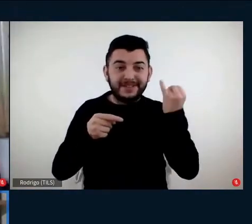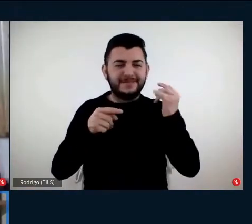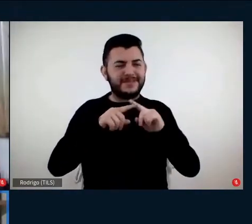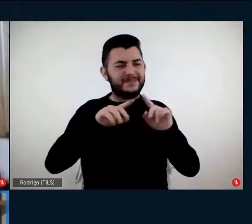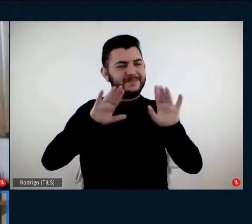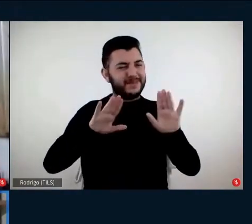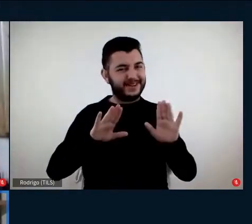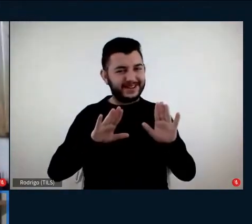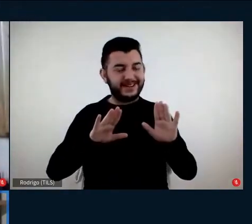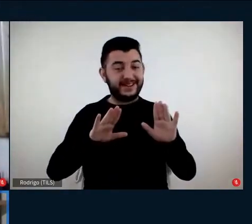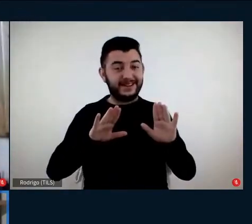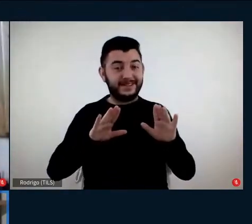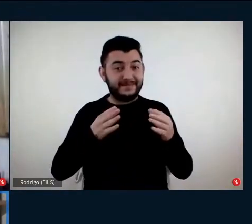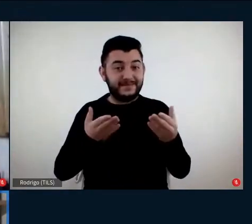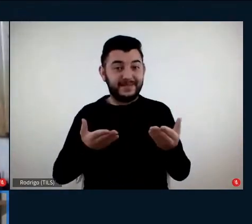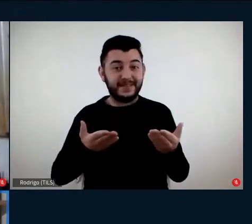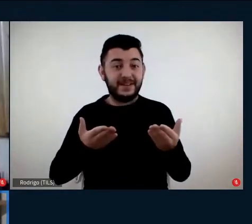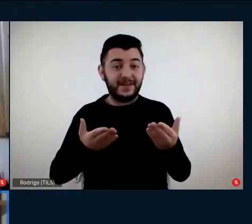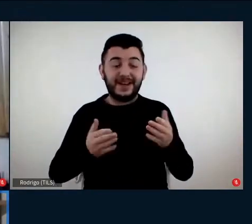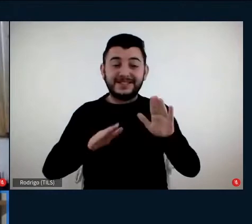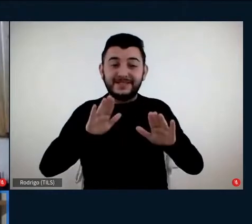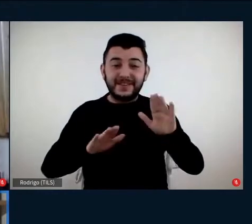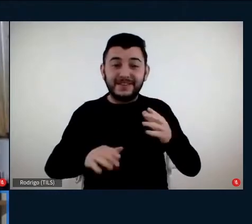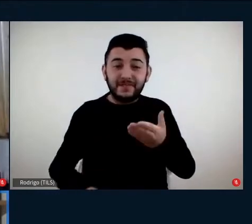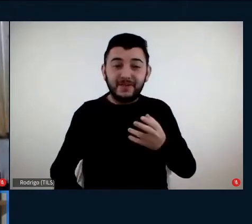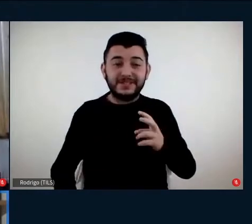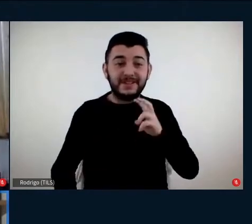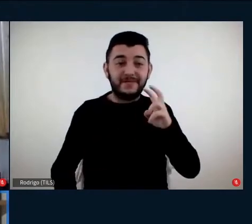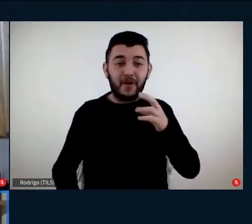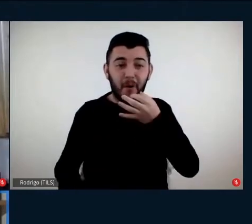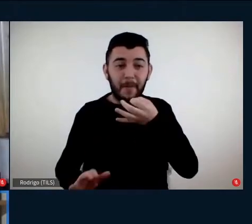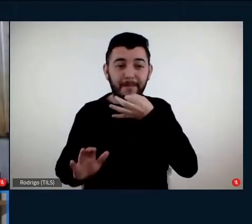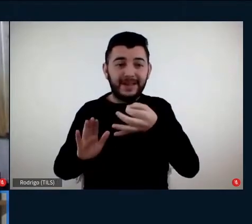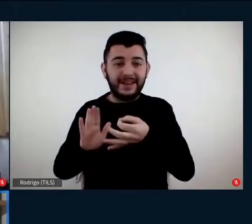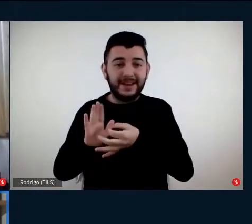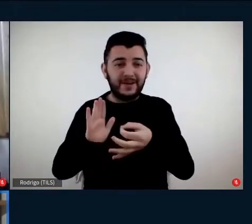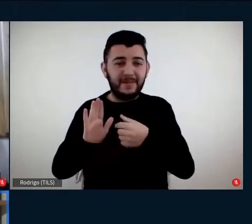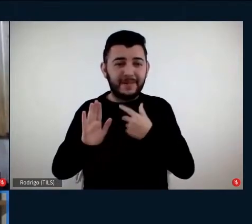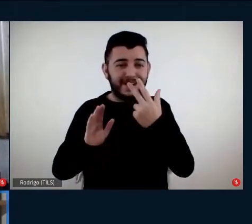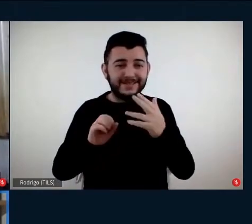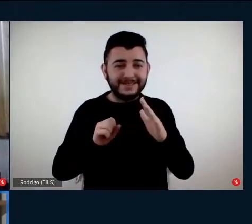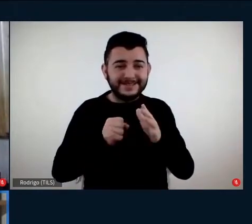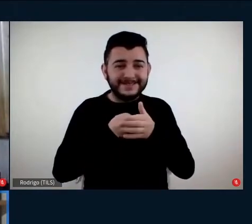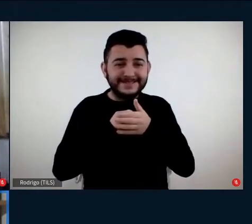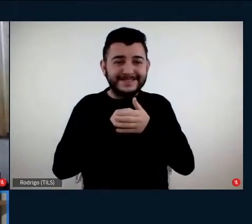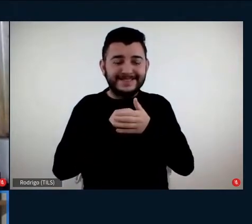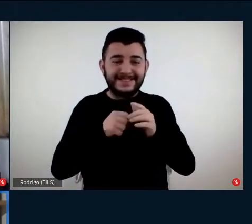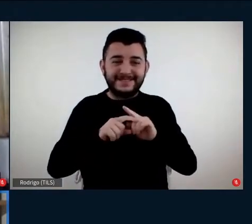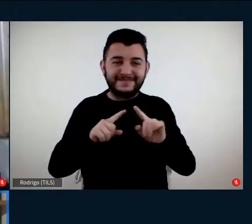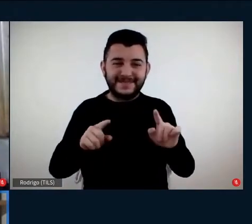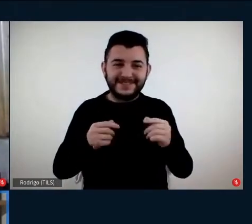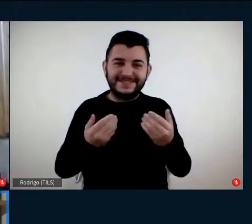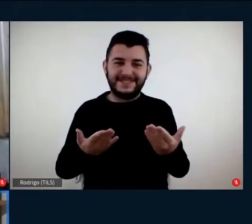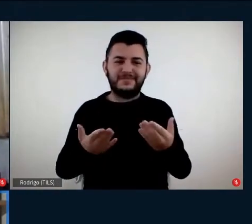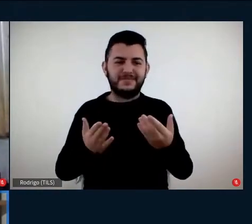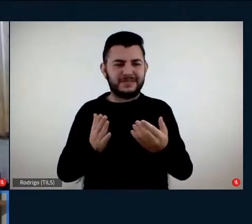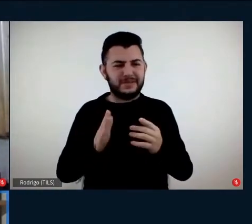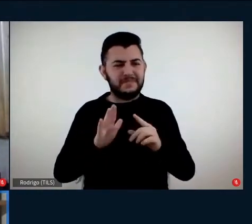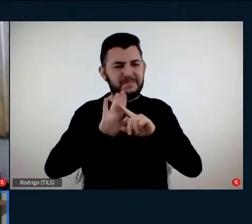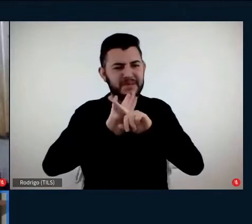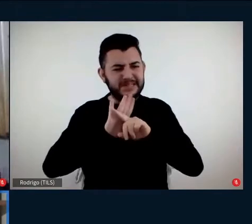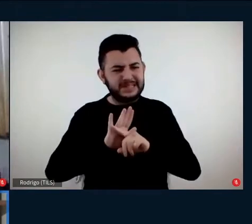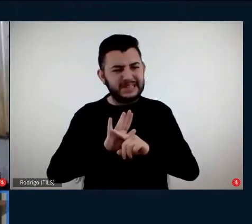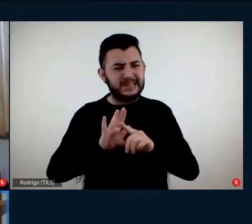voz ficou um pouco mais calada, mas o seu trabalho é sensacional, ele é de uma... de um rigor, ele é de uma